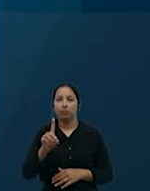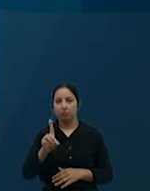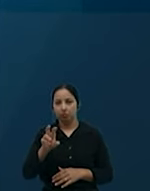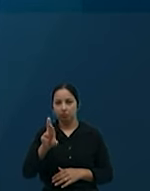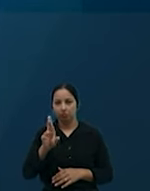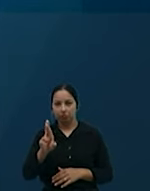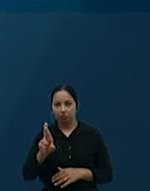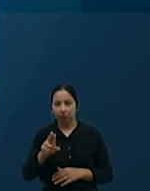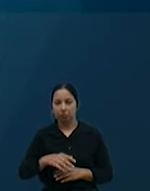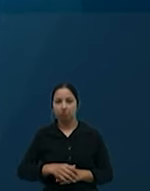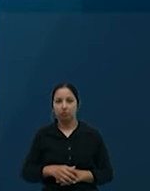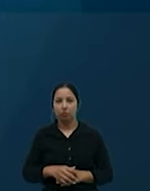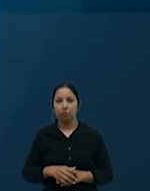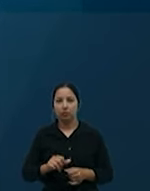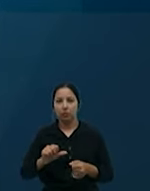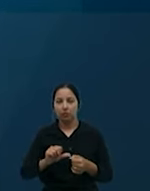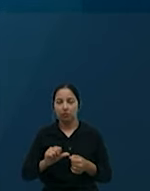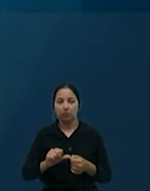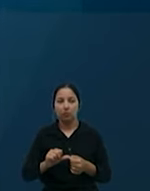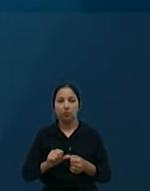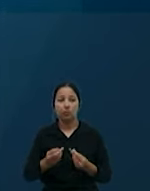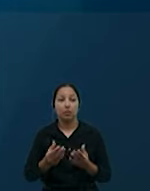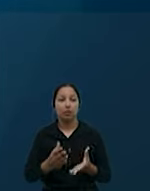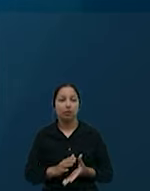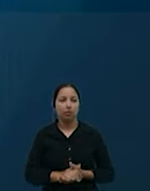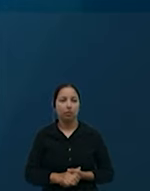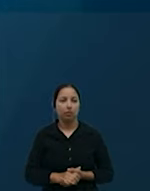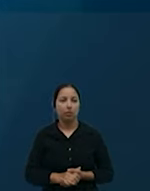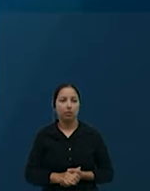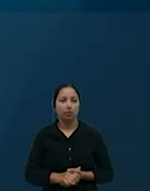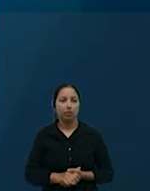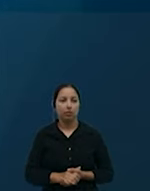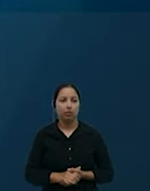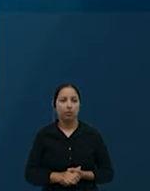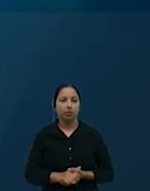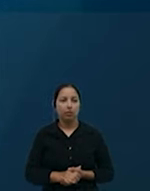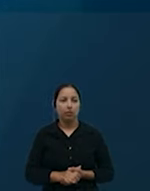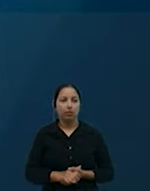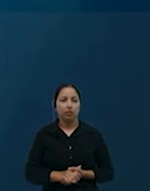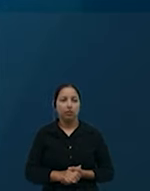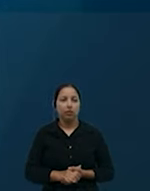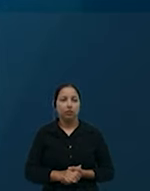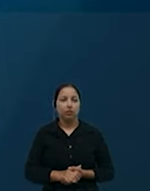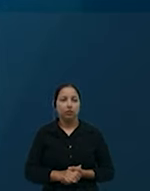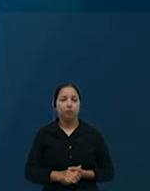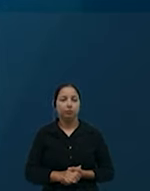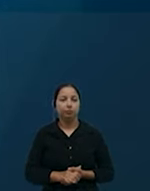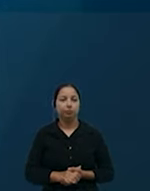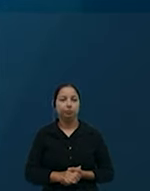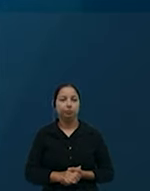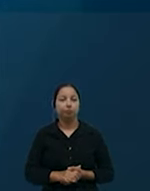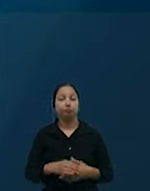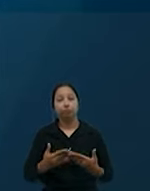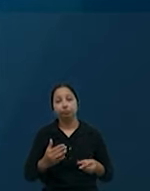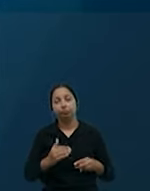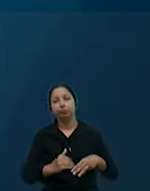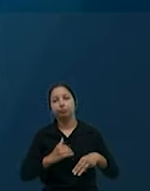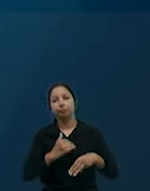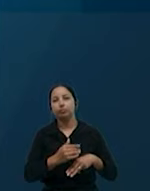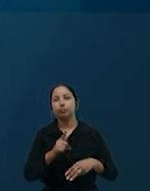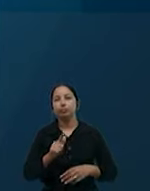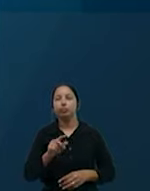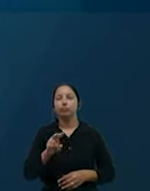para denegar a segurança impetrada pelo Paraná. Aí, nessa perspectiva, o ministro Gurgel entendeu